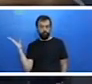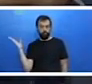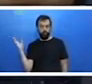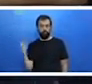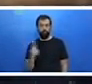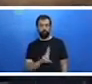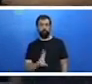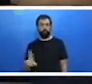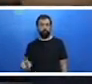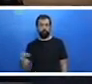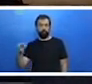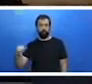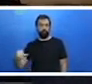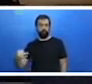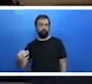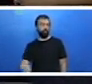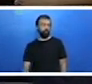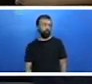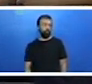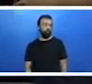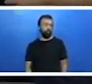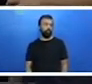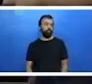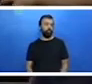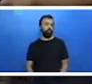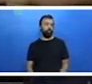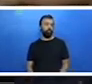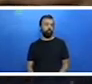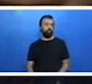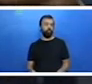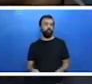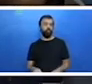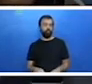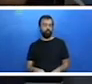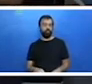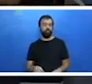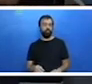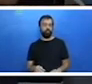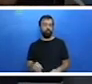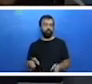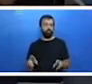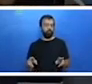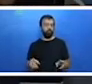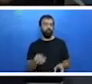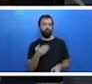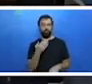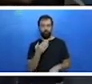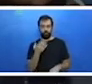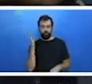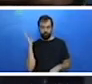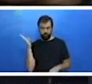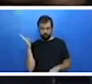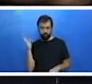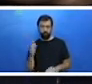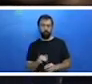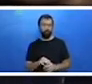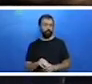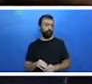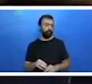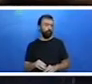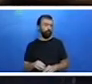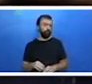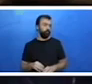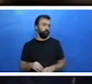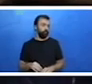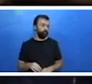escrever. Mesma coisa com todos os números. Eu vou pegar o meu número inteiro, vou dividir por